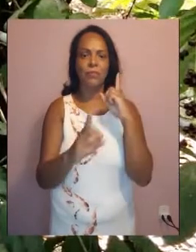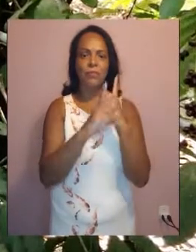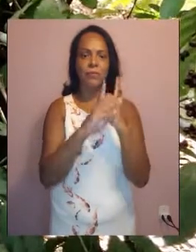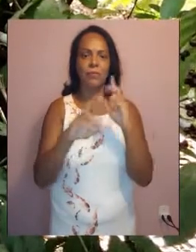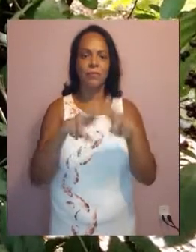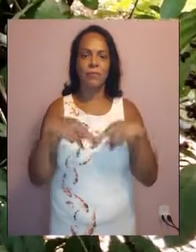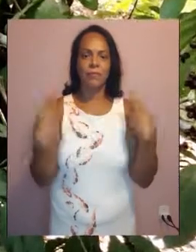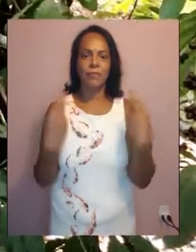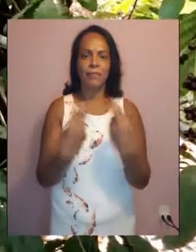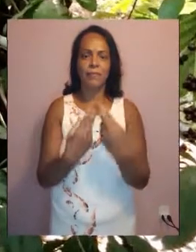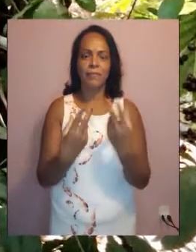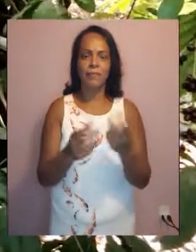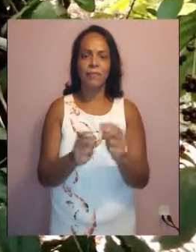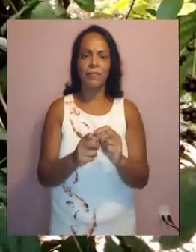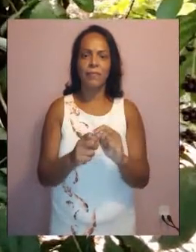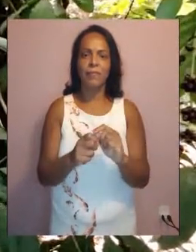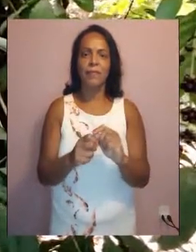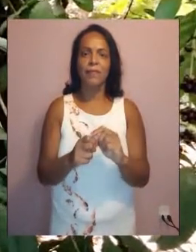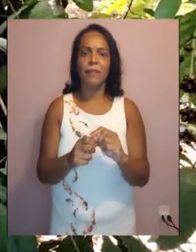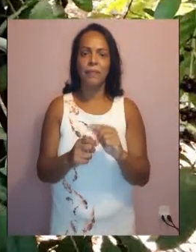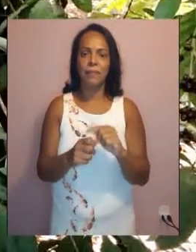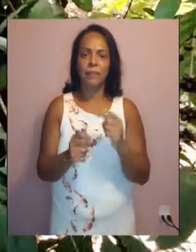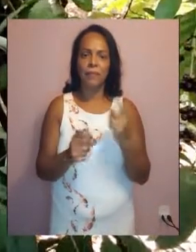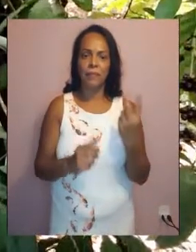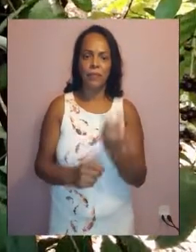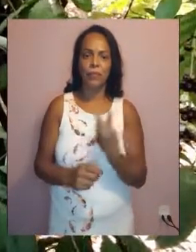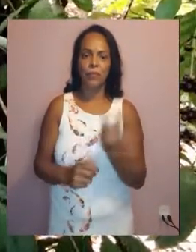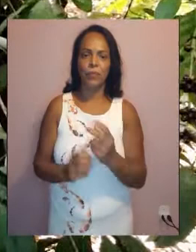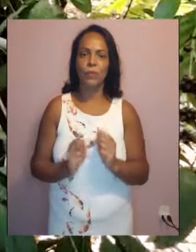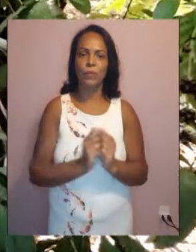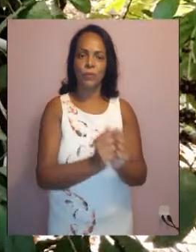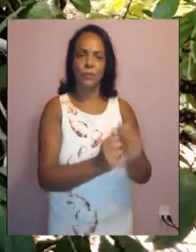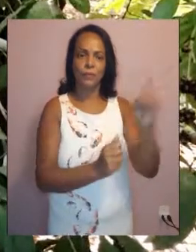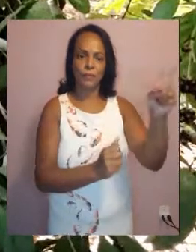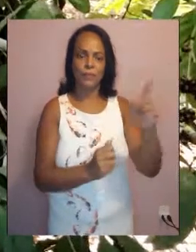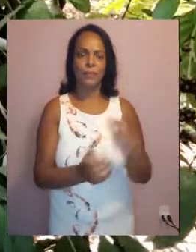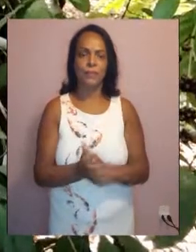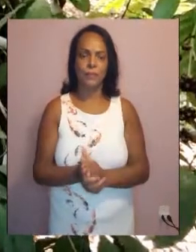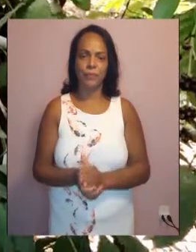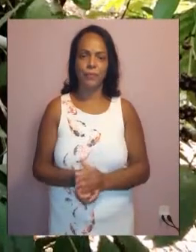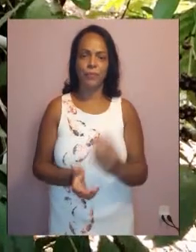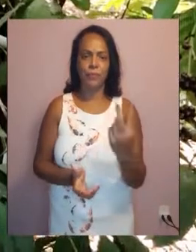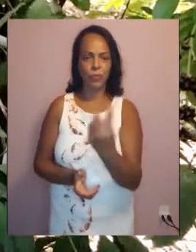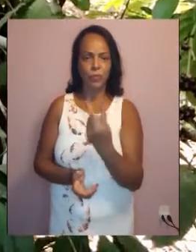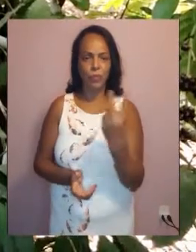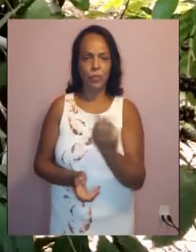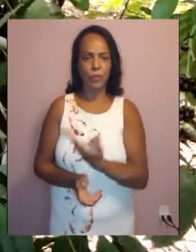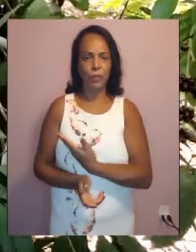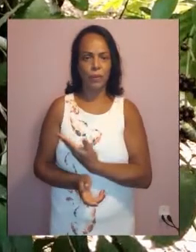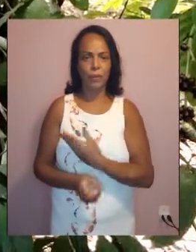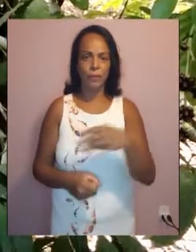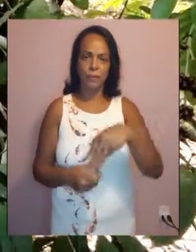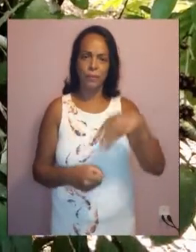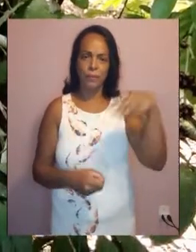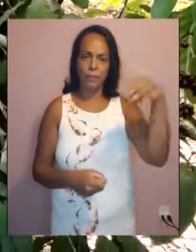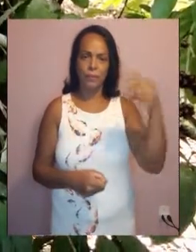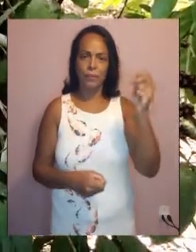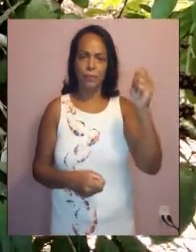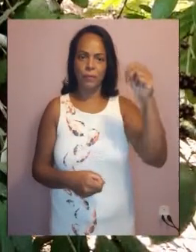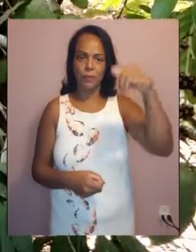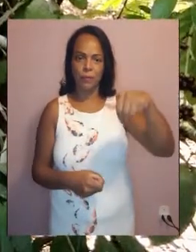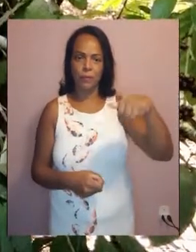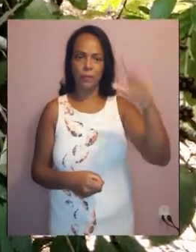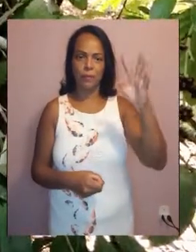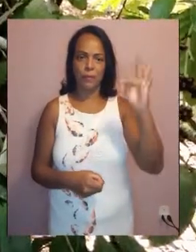E aí foi na companhia do Antônio Costa que no dia